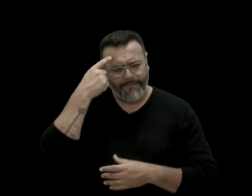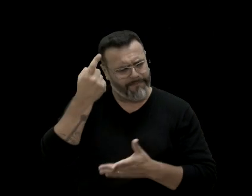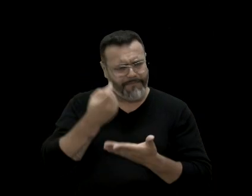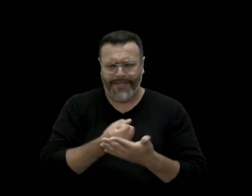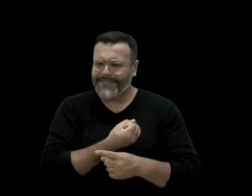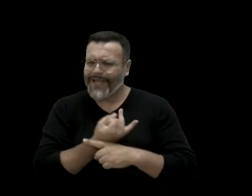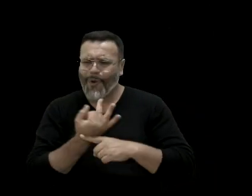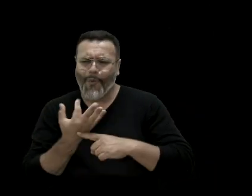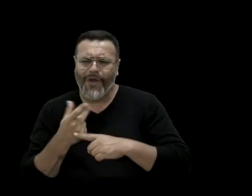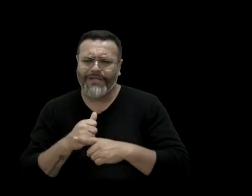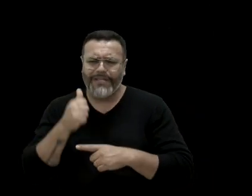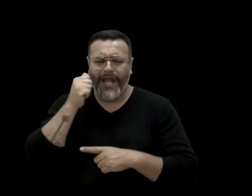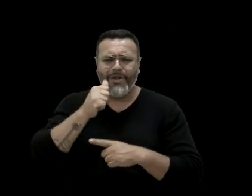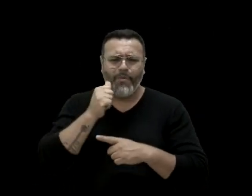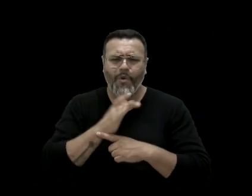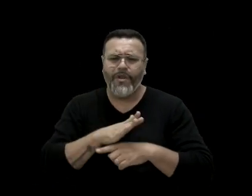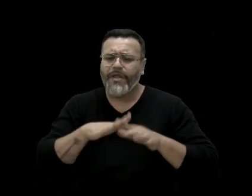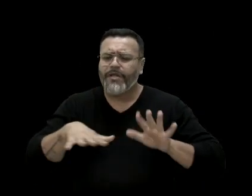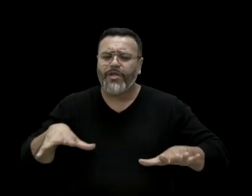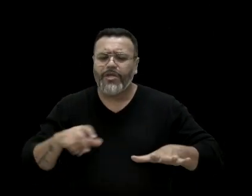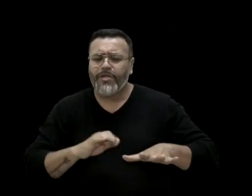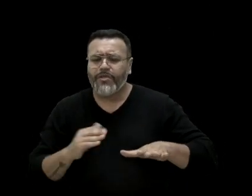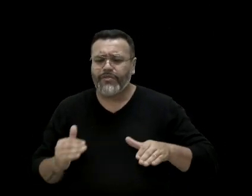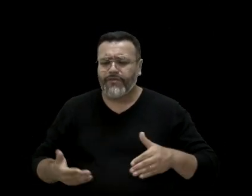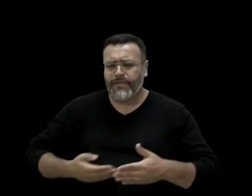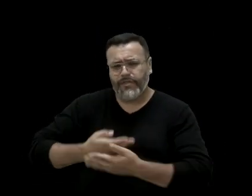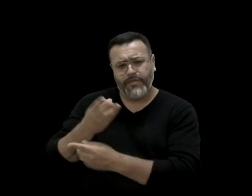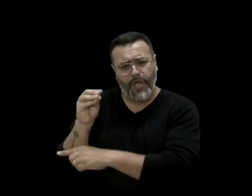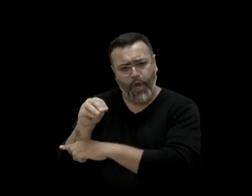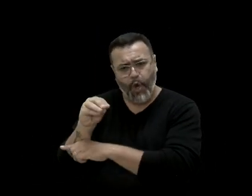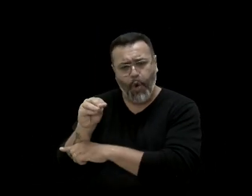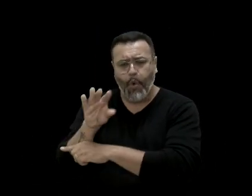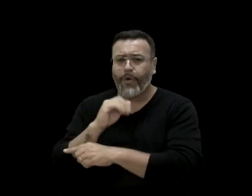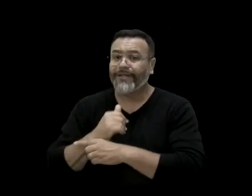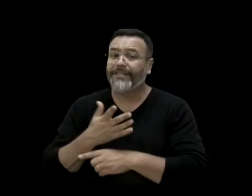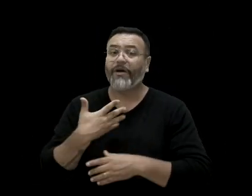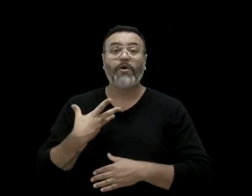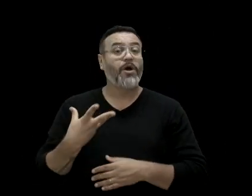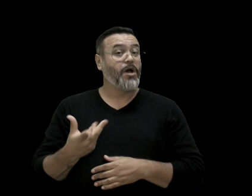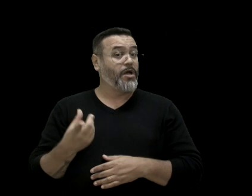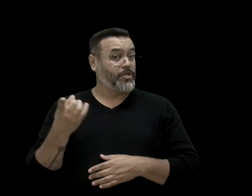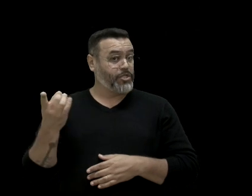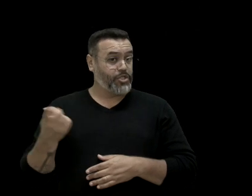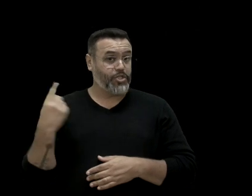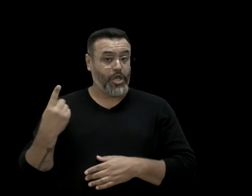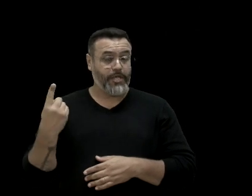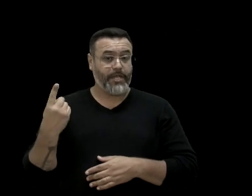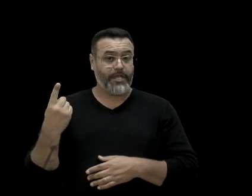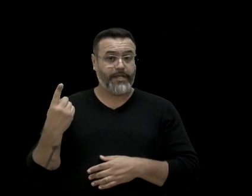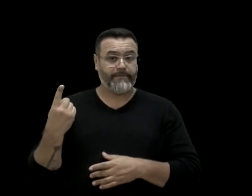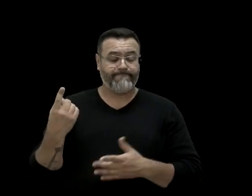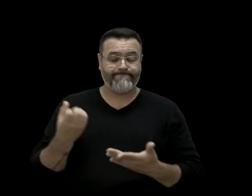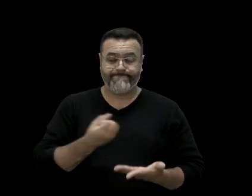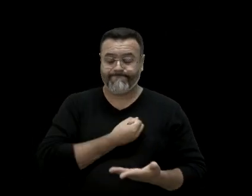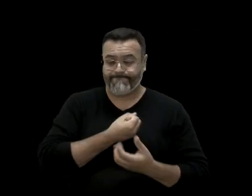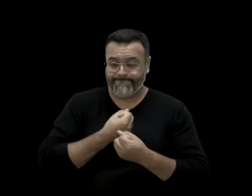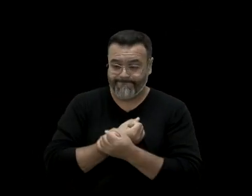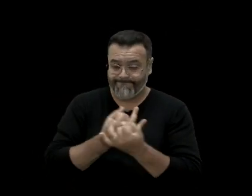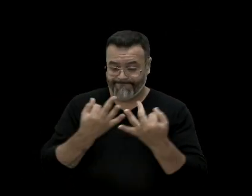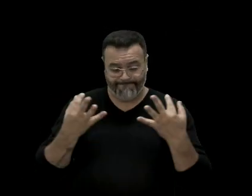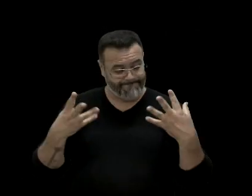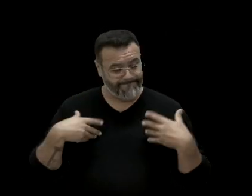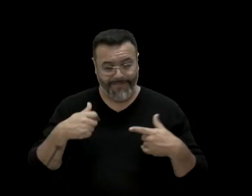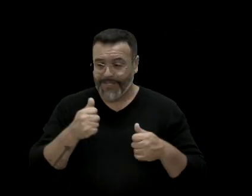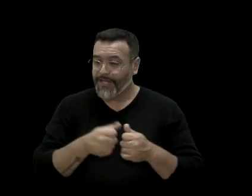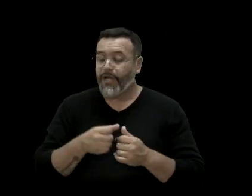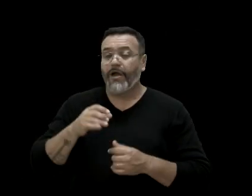filhos sozinhas, os dados são alarmantes. Segundo dados do IBGE, atualmente, o Brasil tem mais de 11 milhões